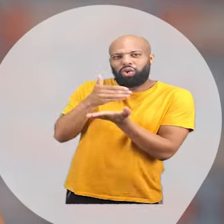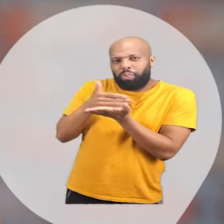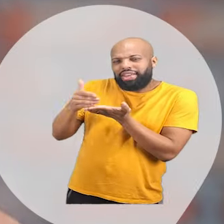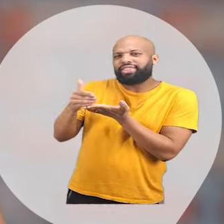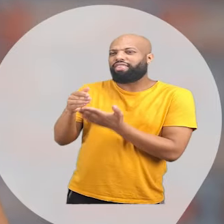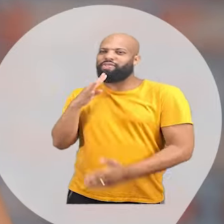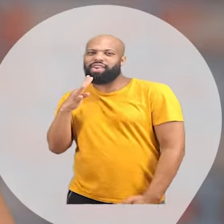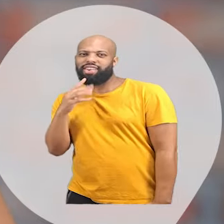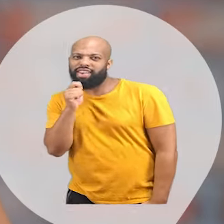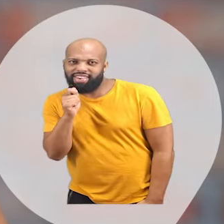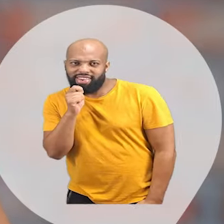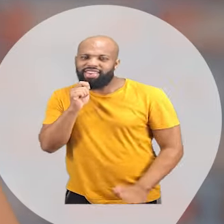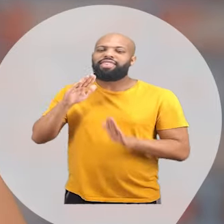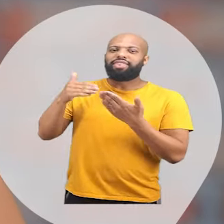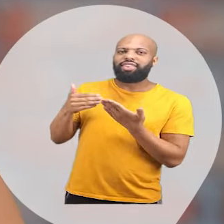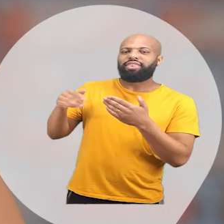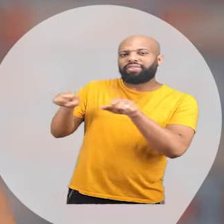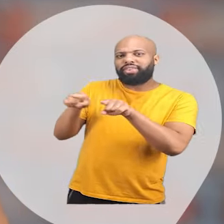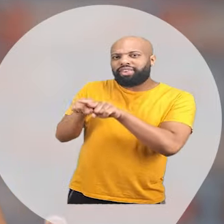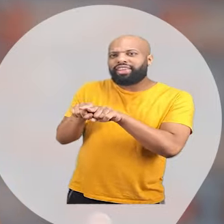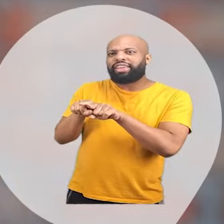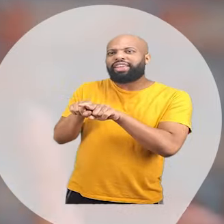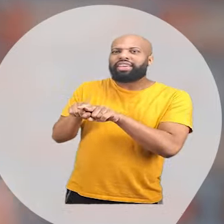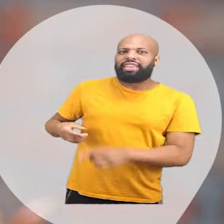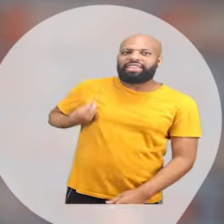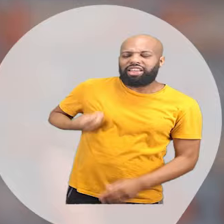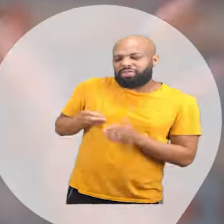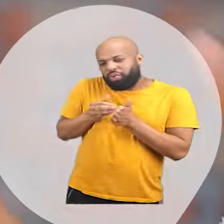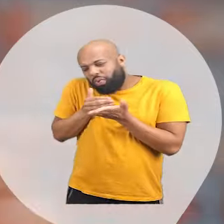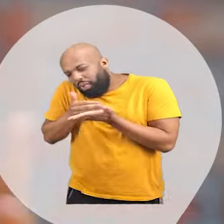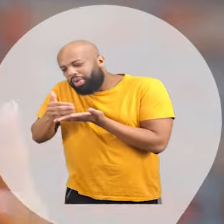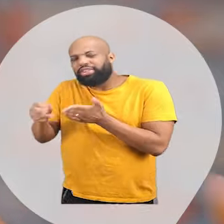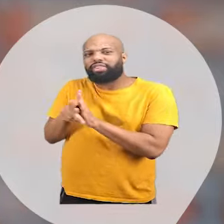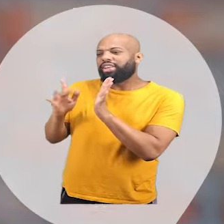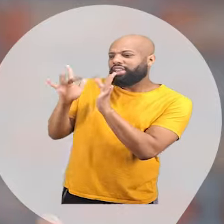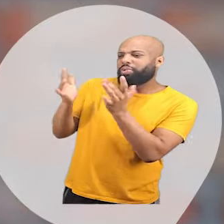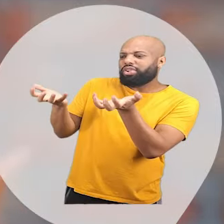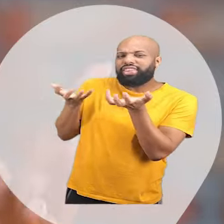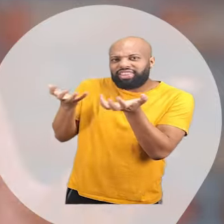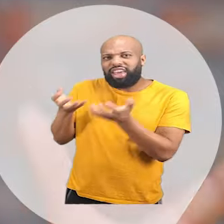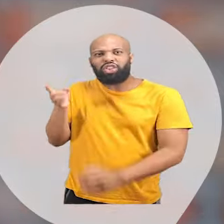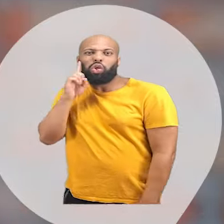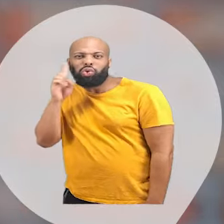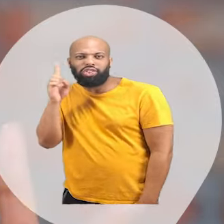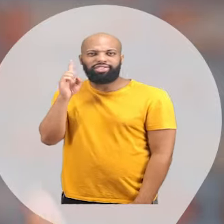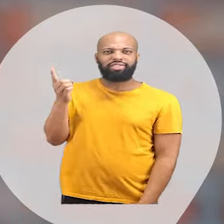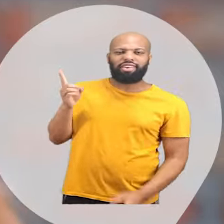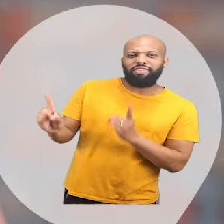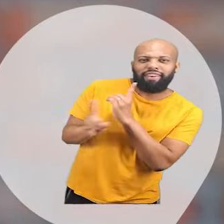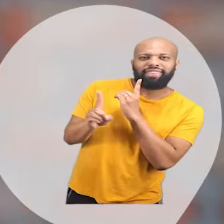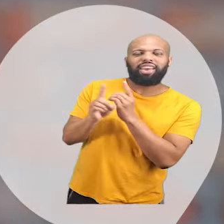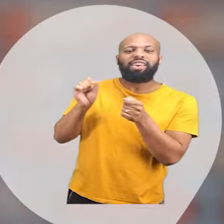acabado de começar a se conhecer e a gente tava naquela ânsia de começo de namoro que a gente quer se ver todo dia quer fazer